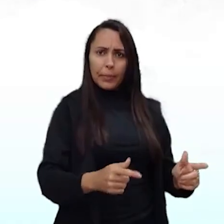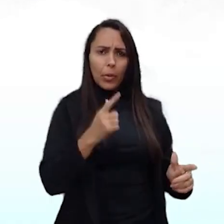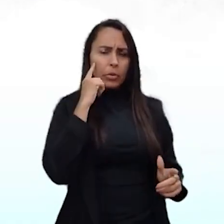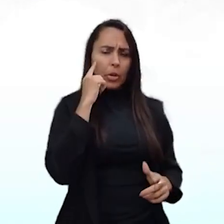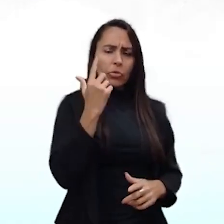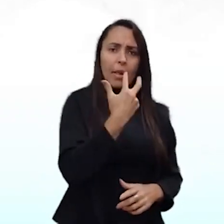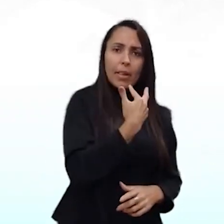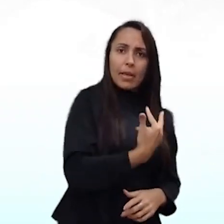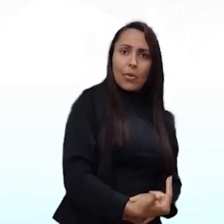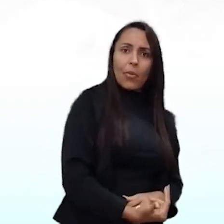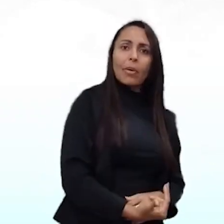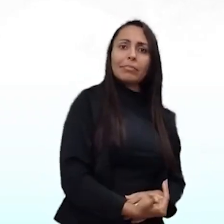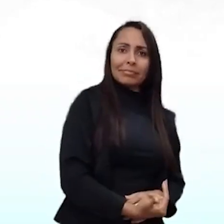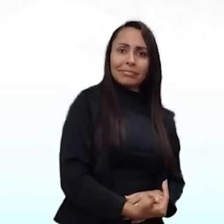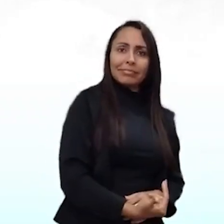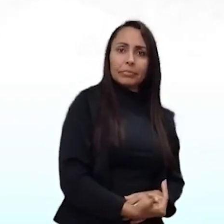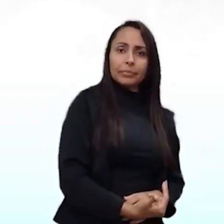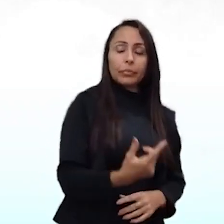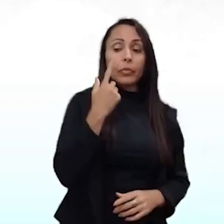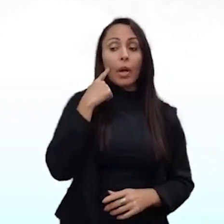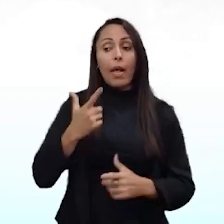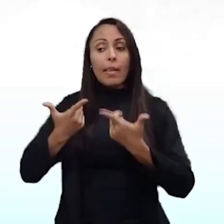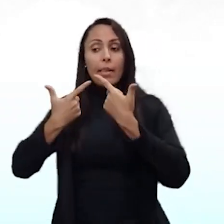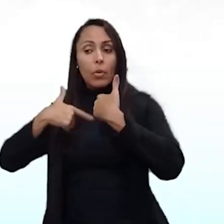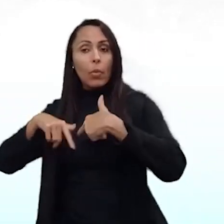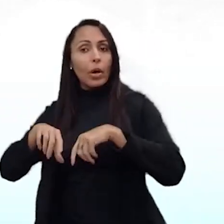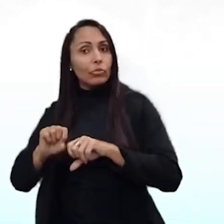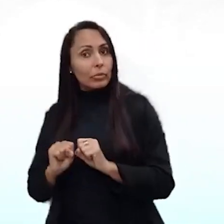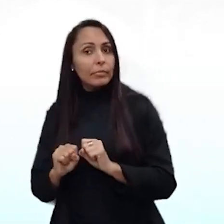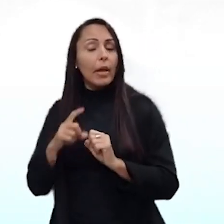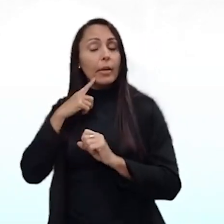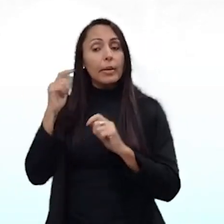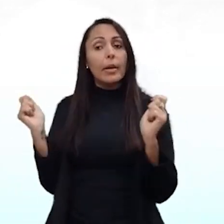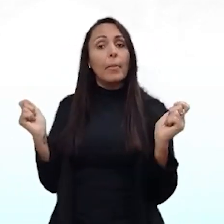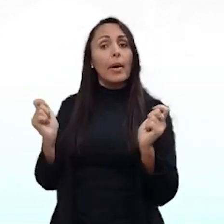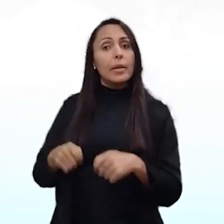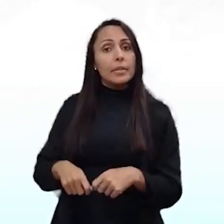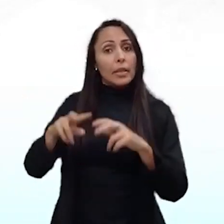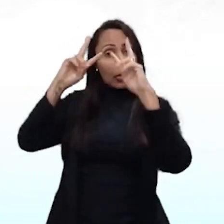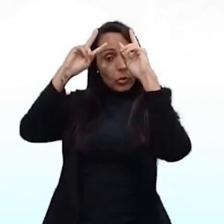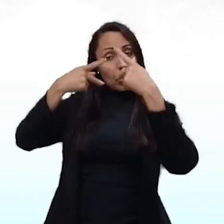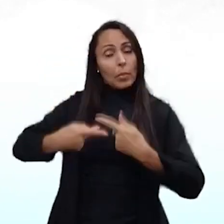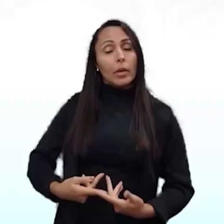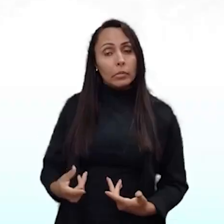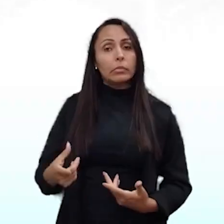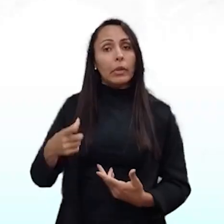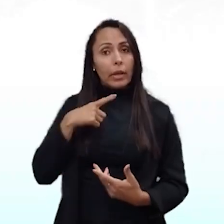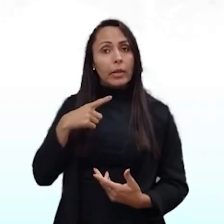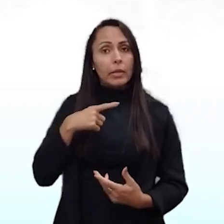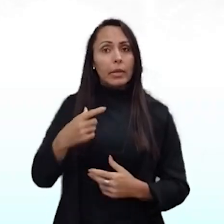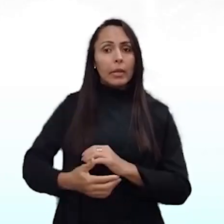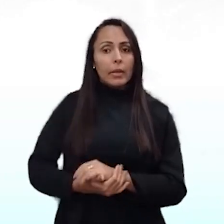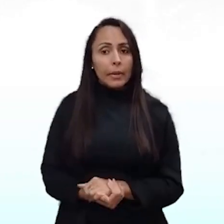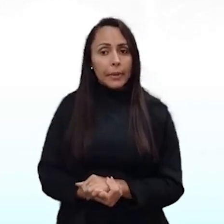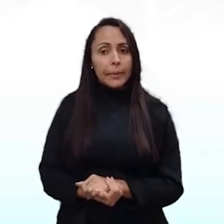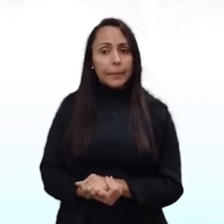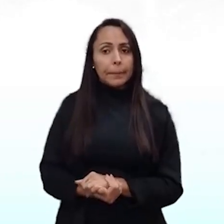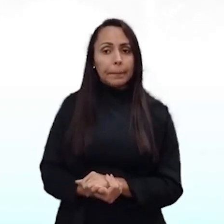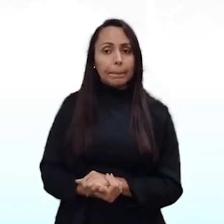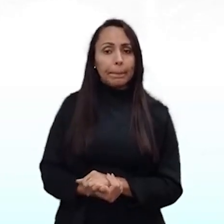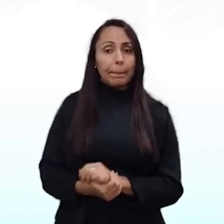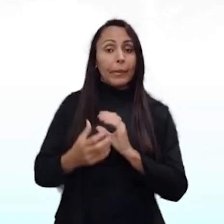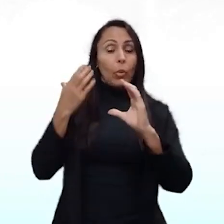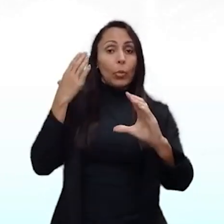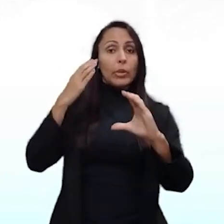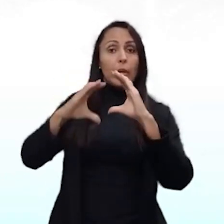idioma. A linguagem é a capacidade que o ser humano tem de